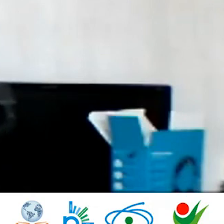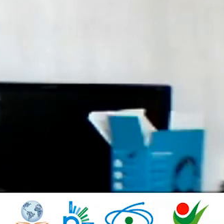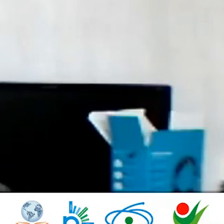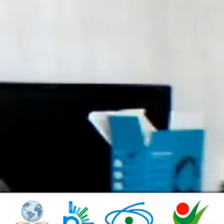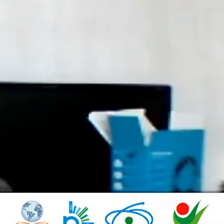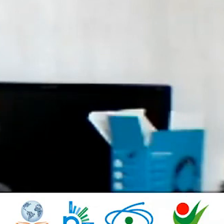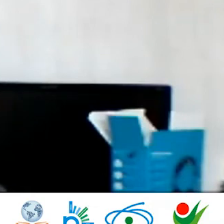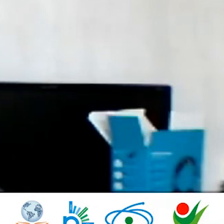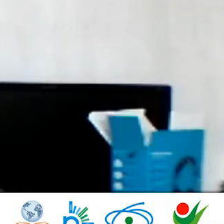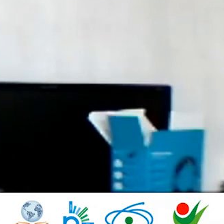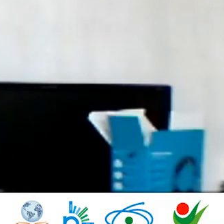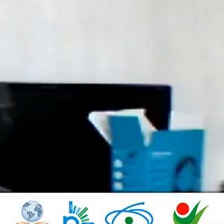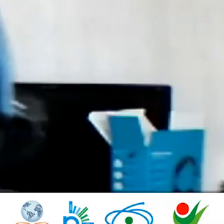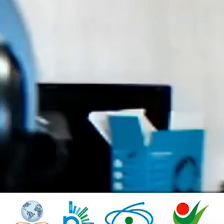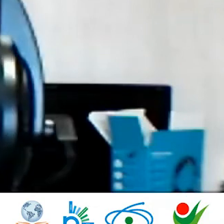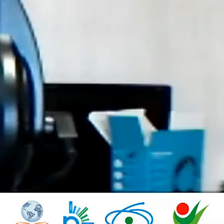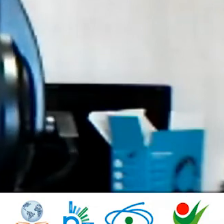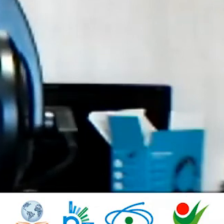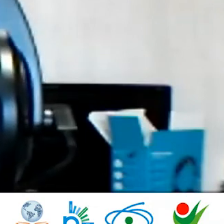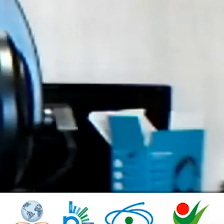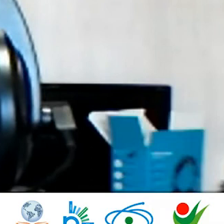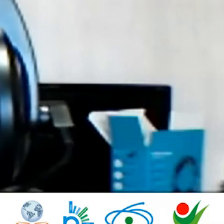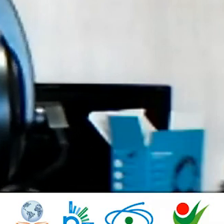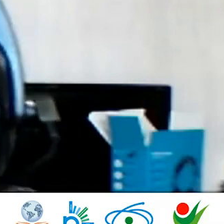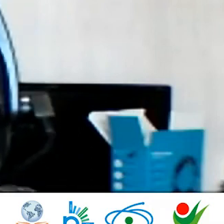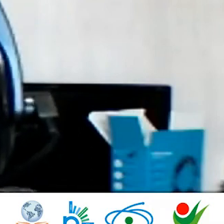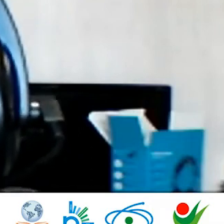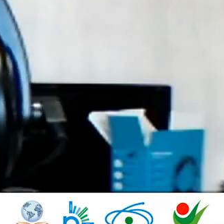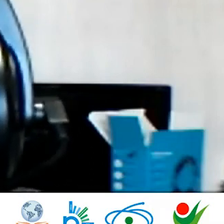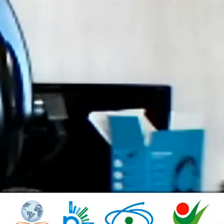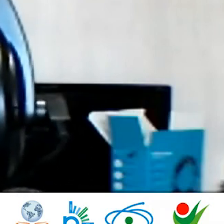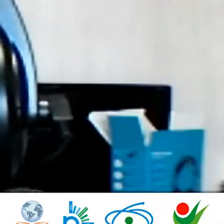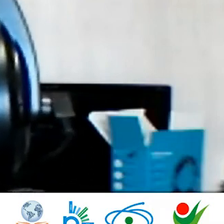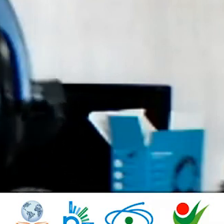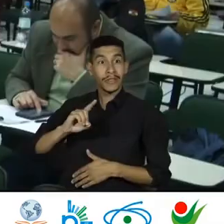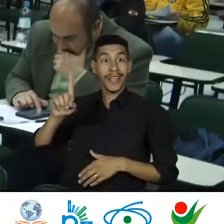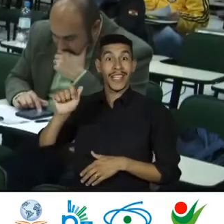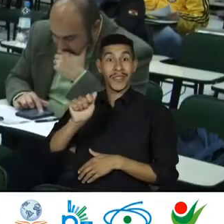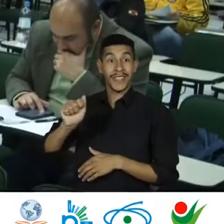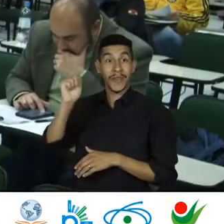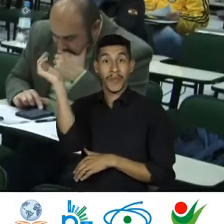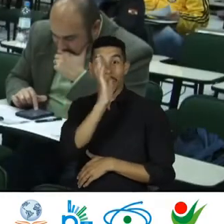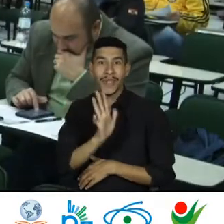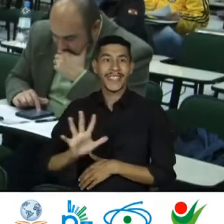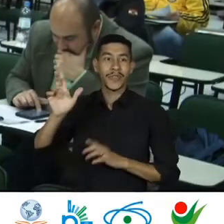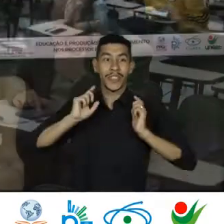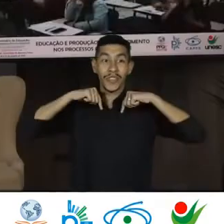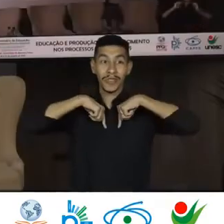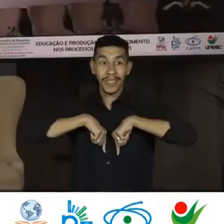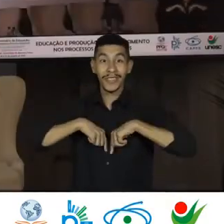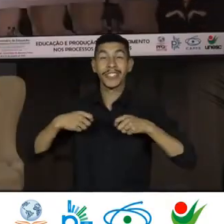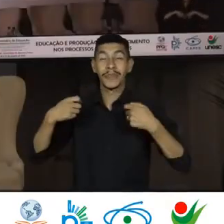anos E hoje nós estamos Também coordenando Um GT Nessa sessão brasileira De antropologia E nós tivemos Que nos